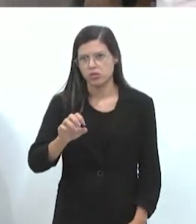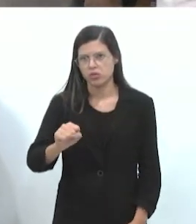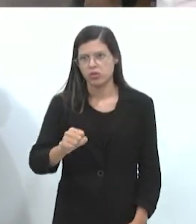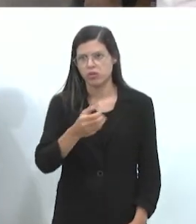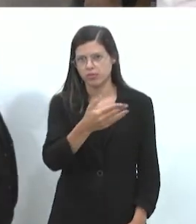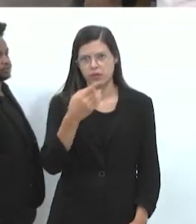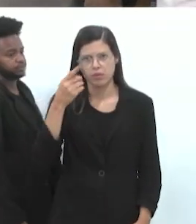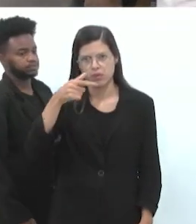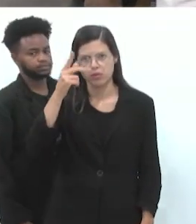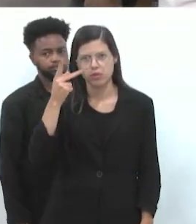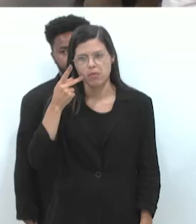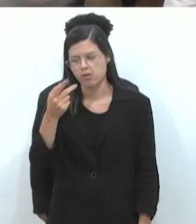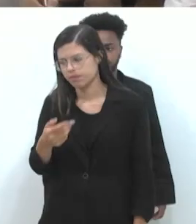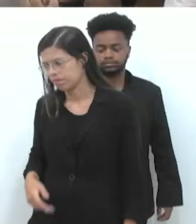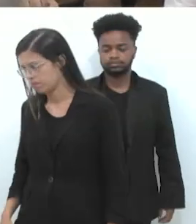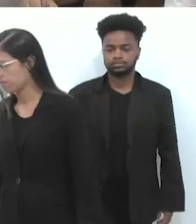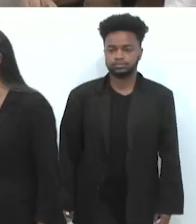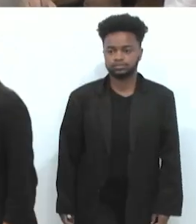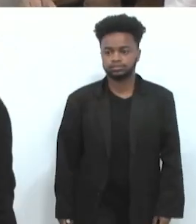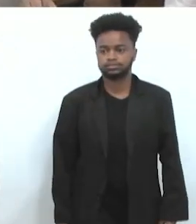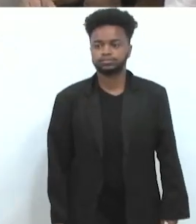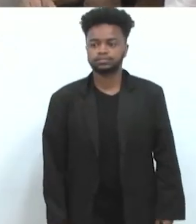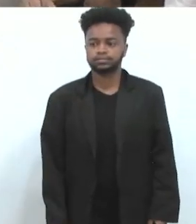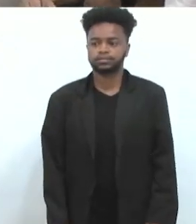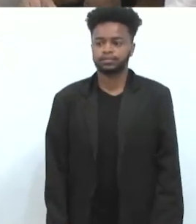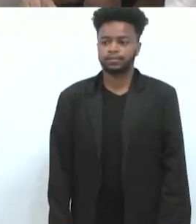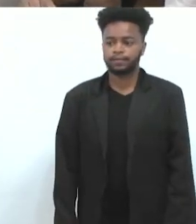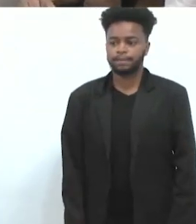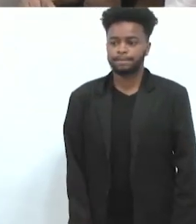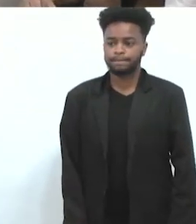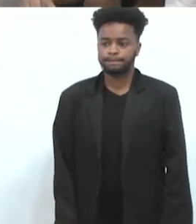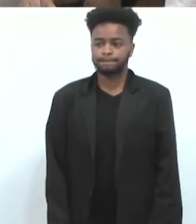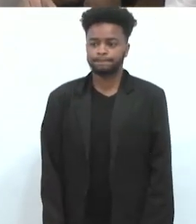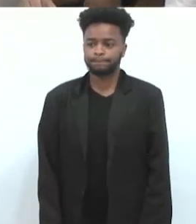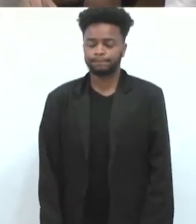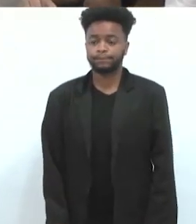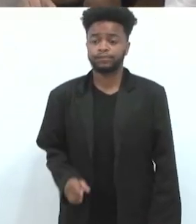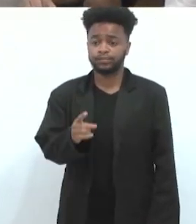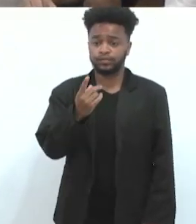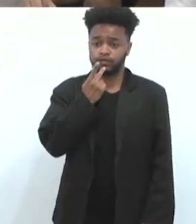outra coisa. Mas também, deputado, já que o senhor fez essa provocação,